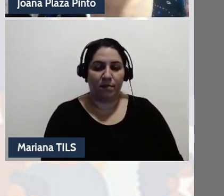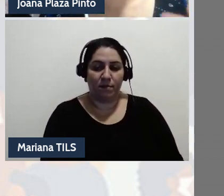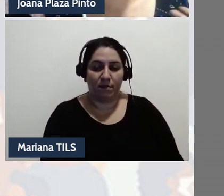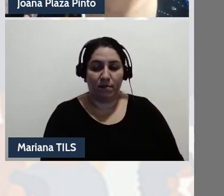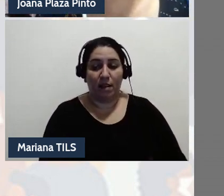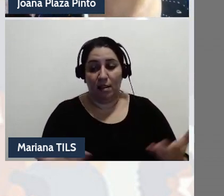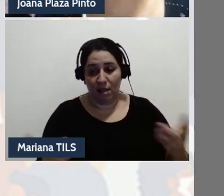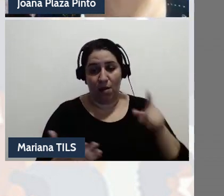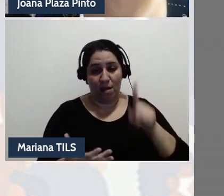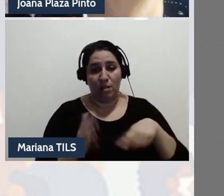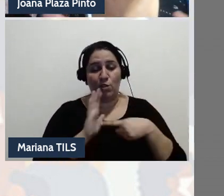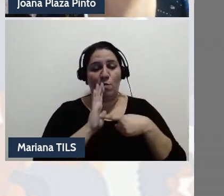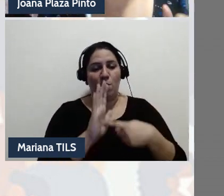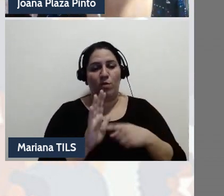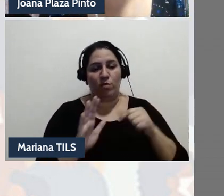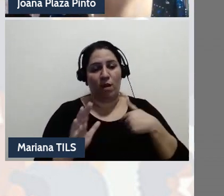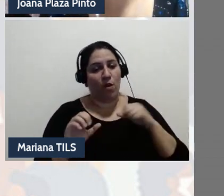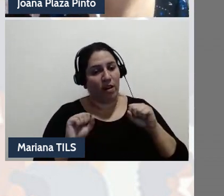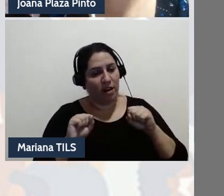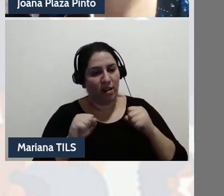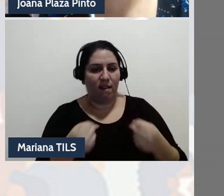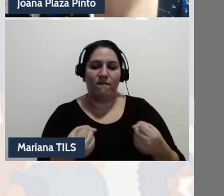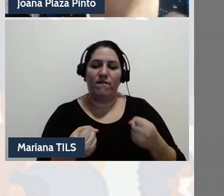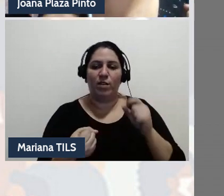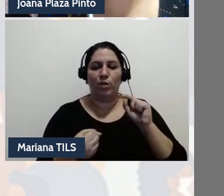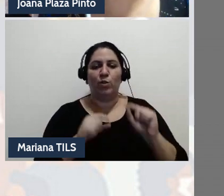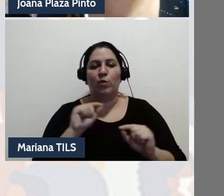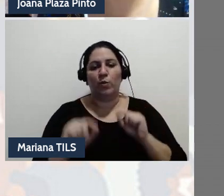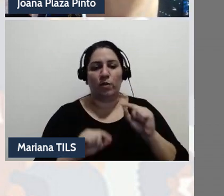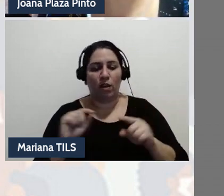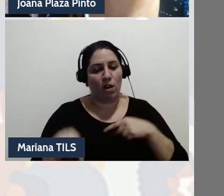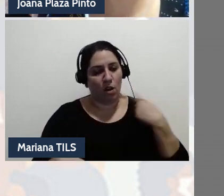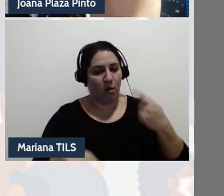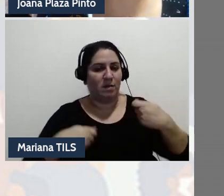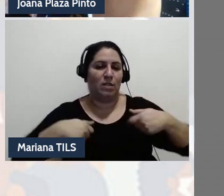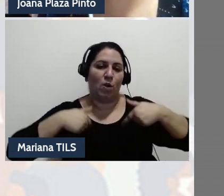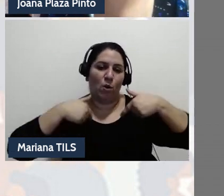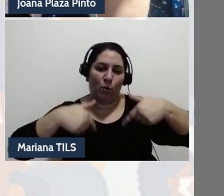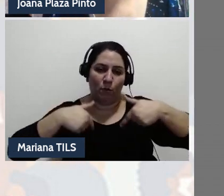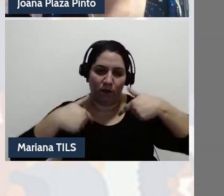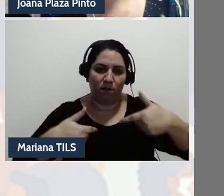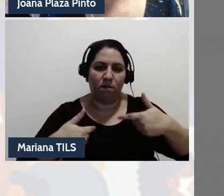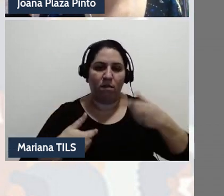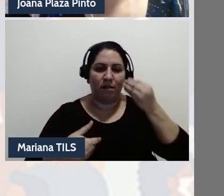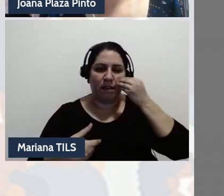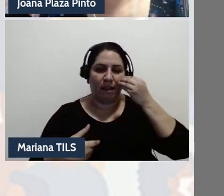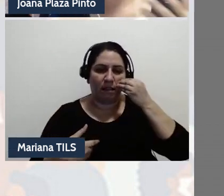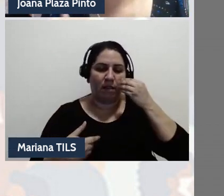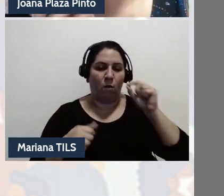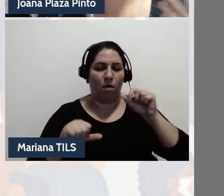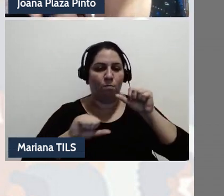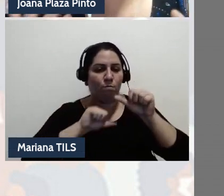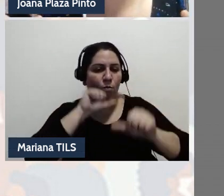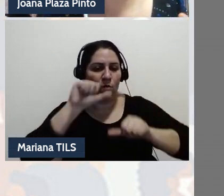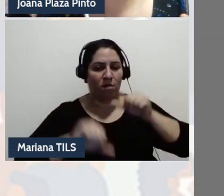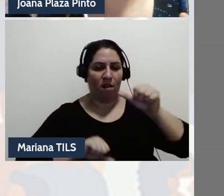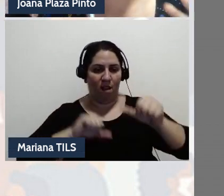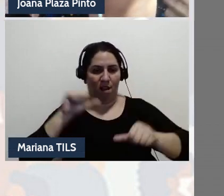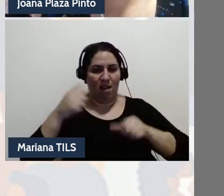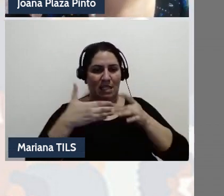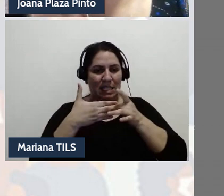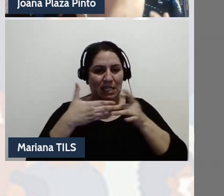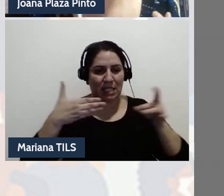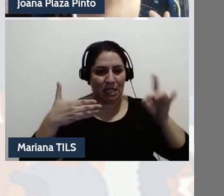Nesse caso, então, eu defendo apenas que a gente tem que lutar pela redistribuição semiótica desse tipo